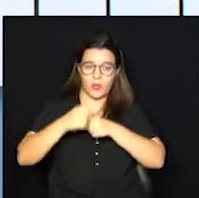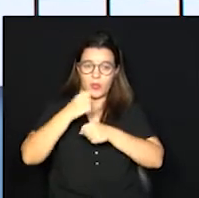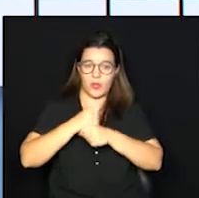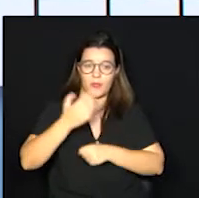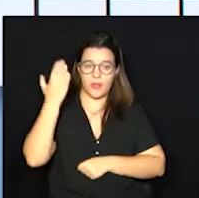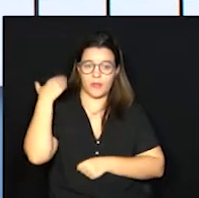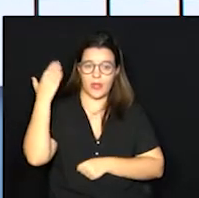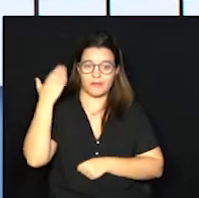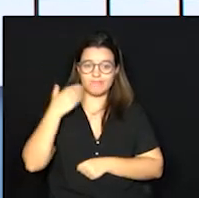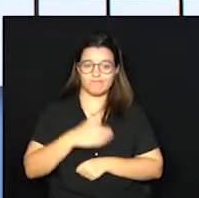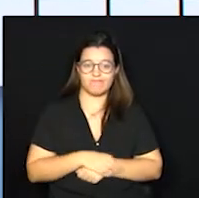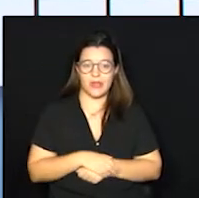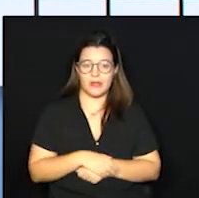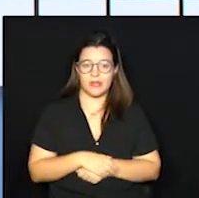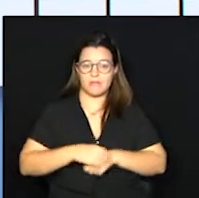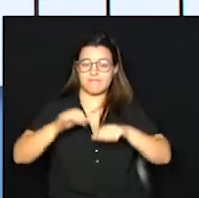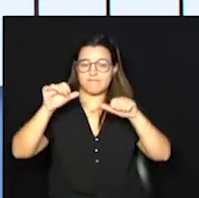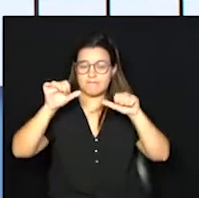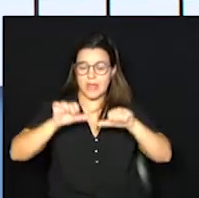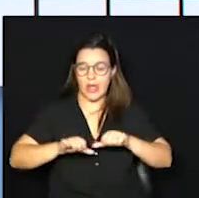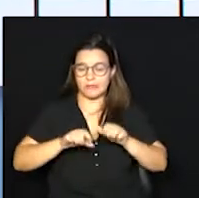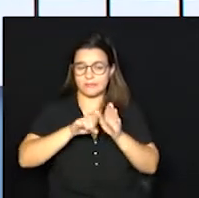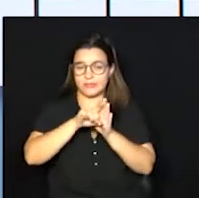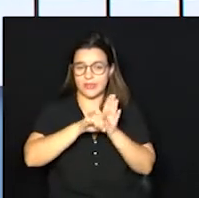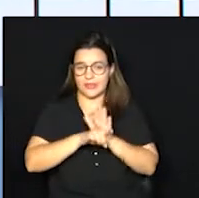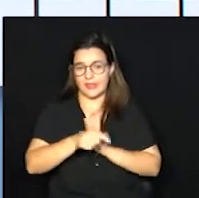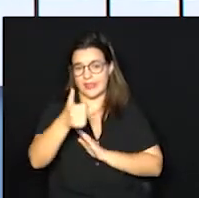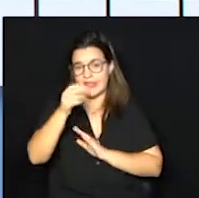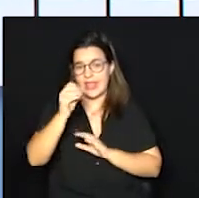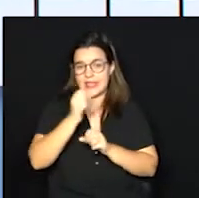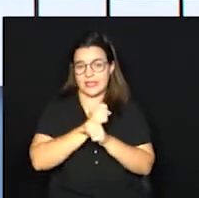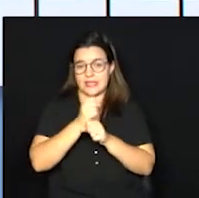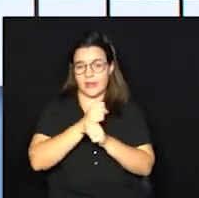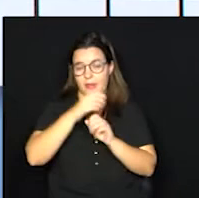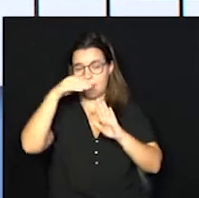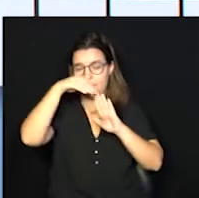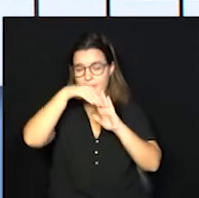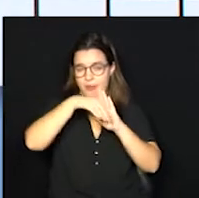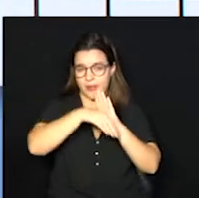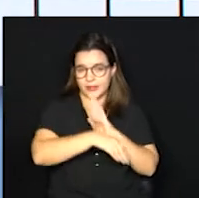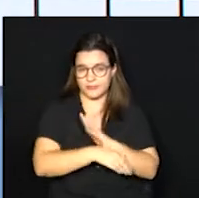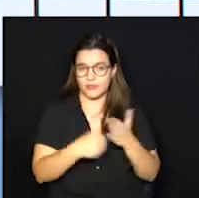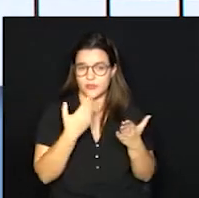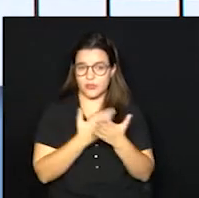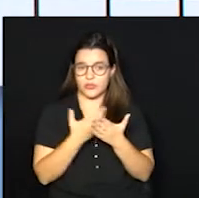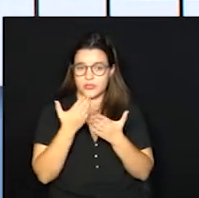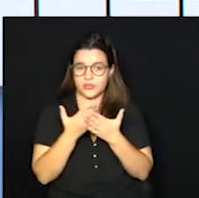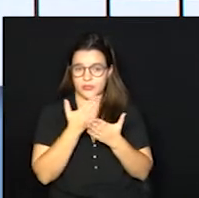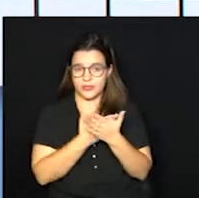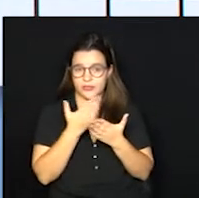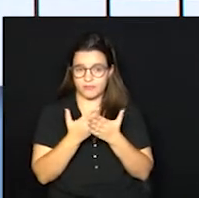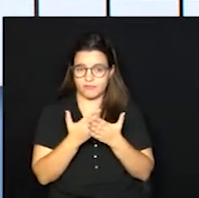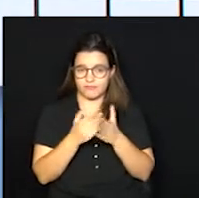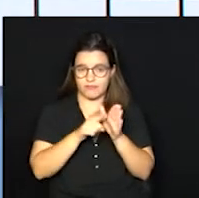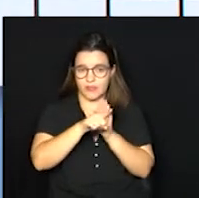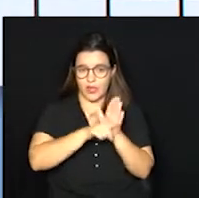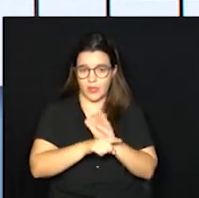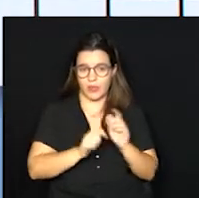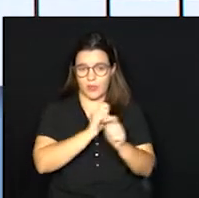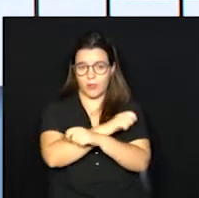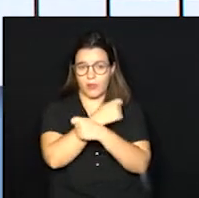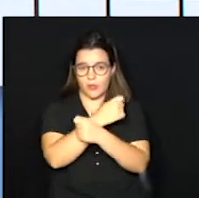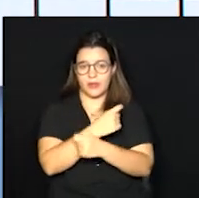e é o pior número nos últimos 10 anos. Os estudos foram feitos pelo Observatório da PUC